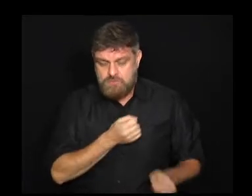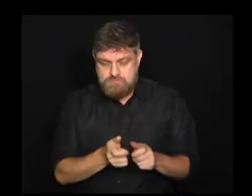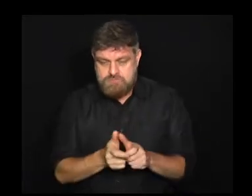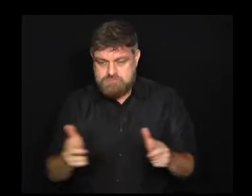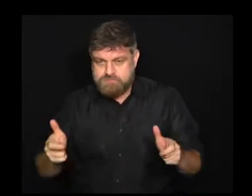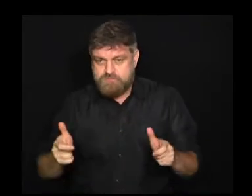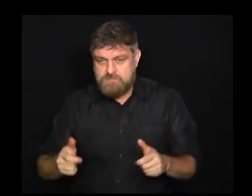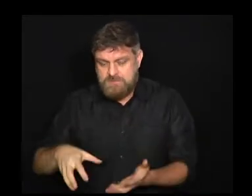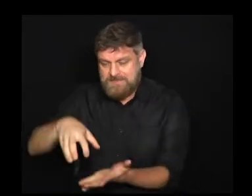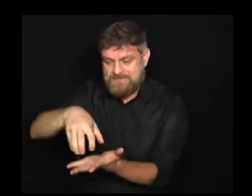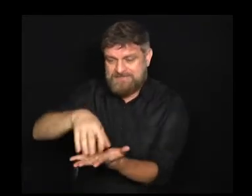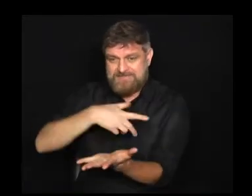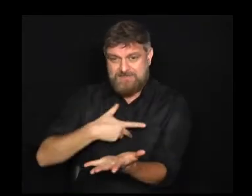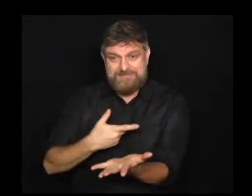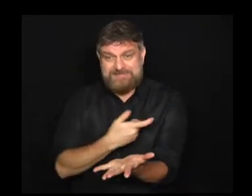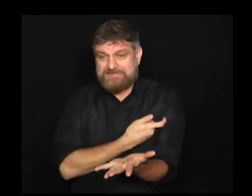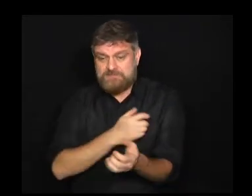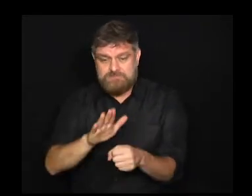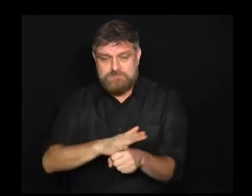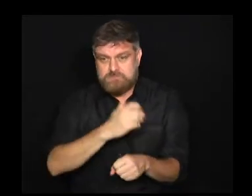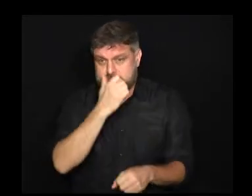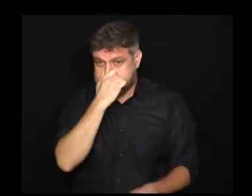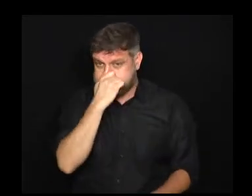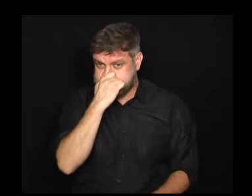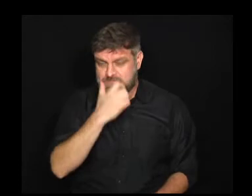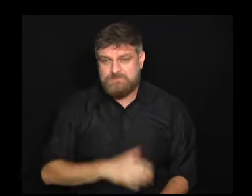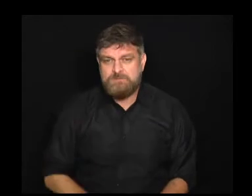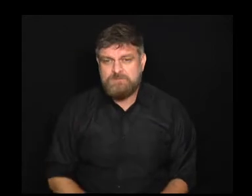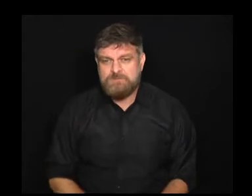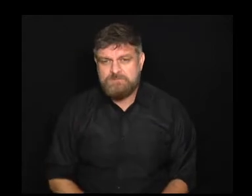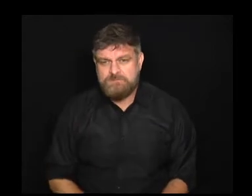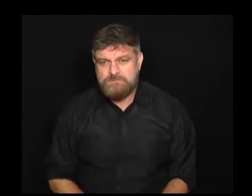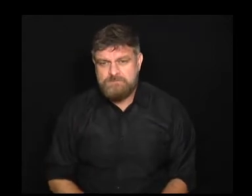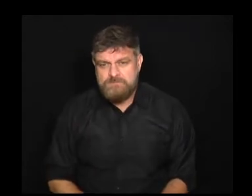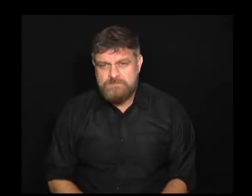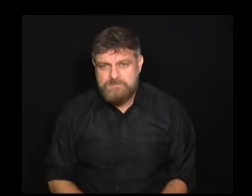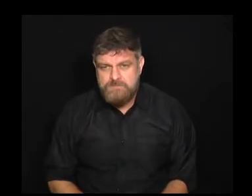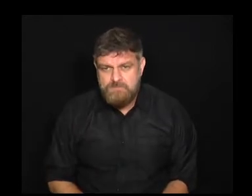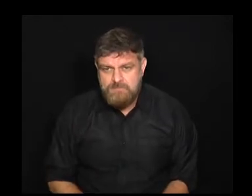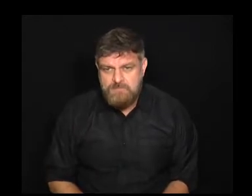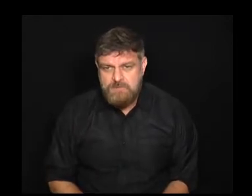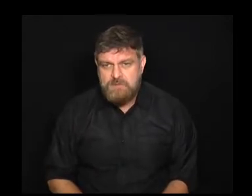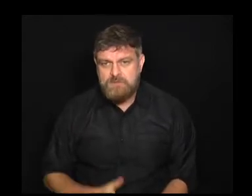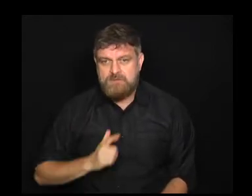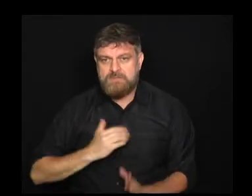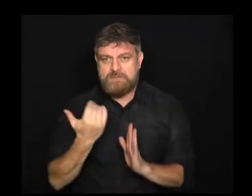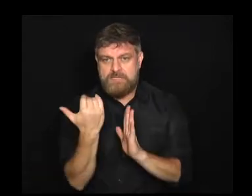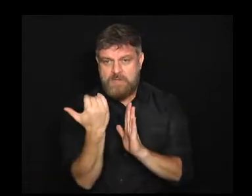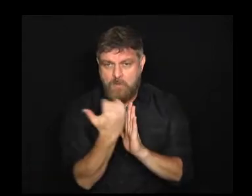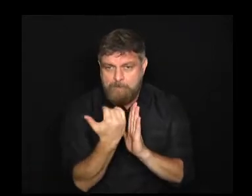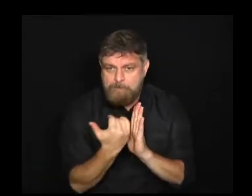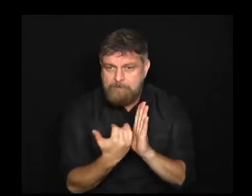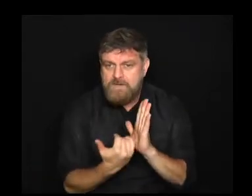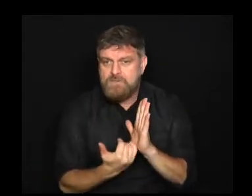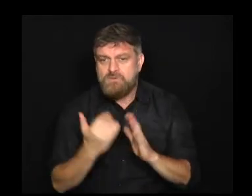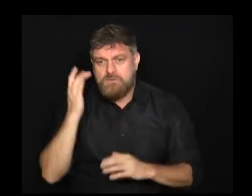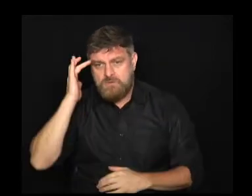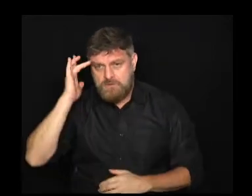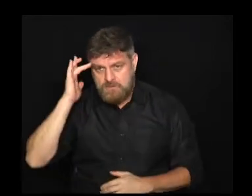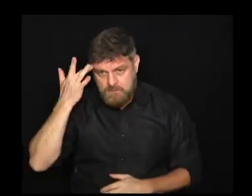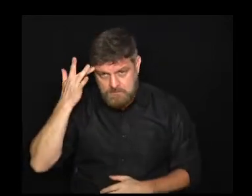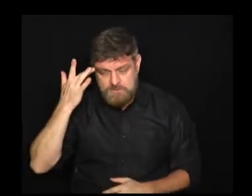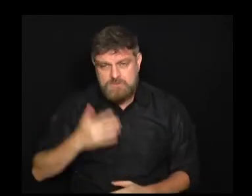que as unidades básicas não deem conta. Então é um plano de contingência que eu achei extremamente